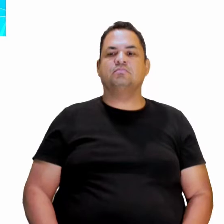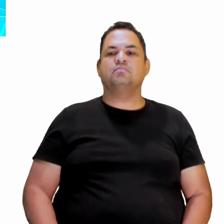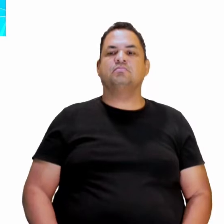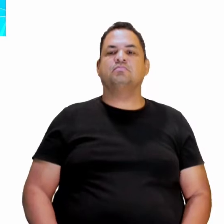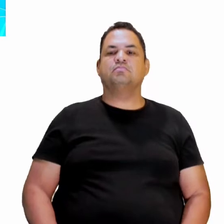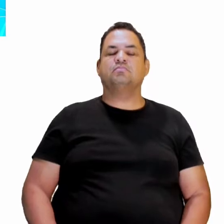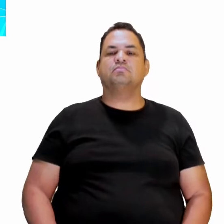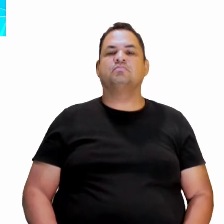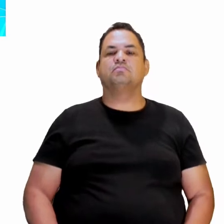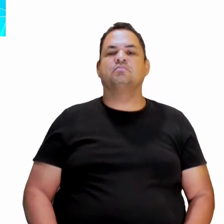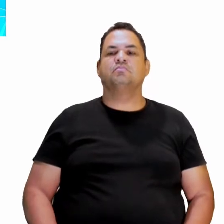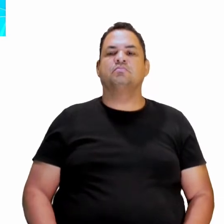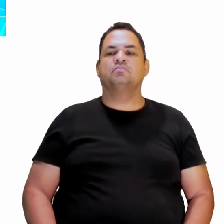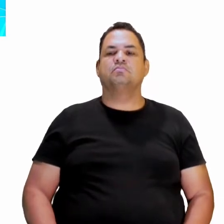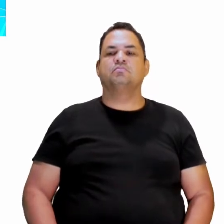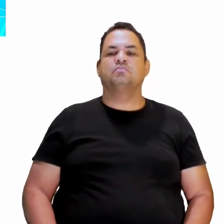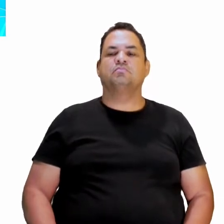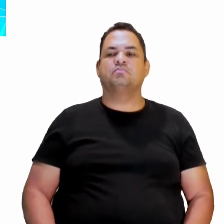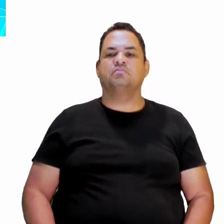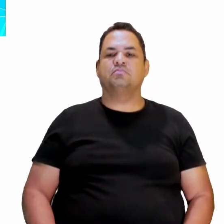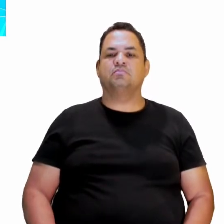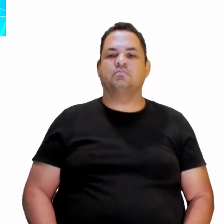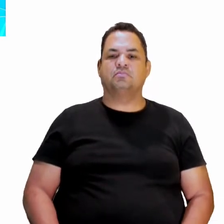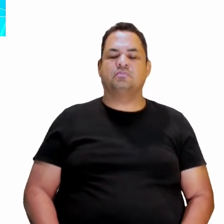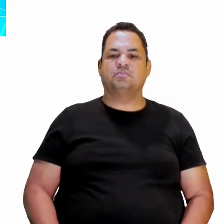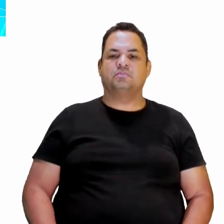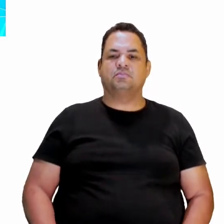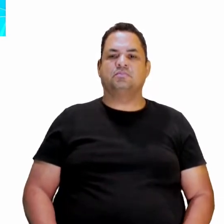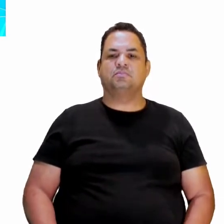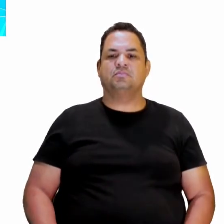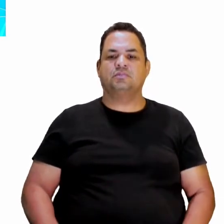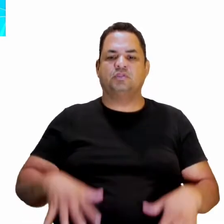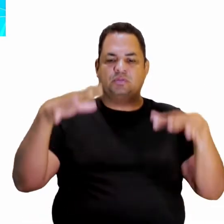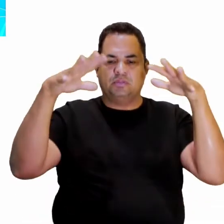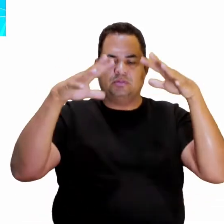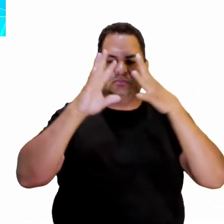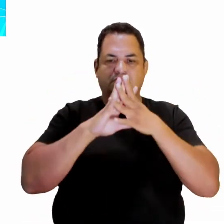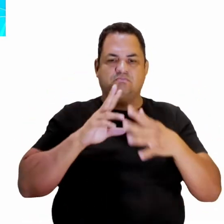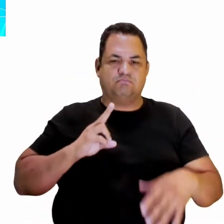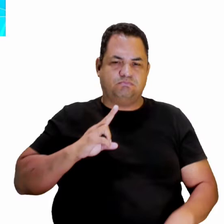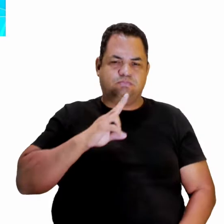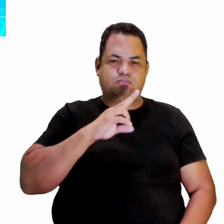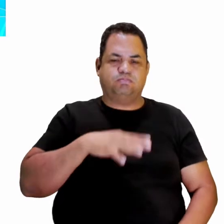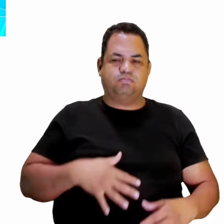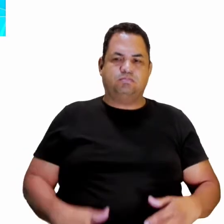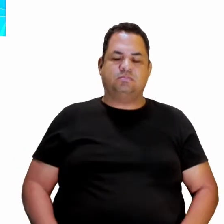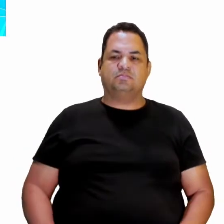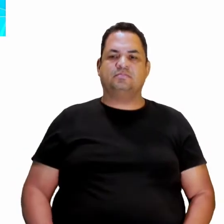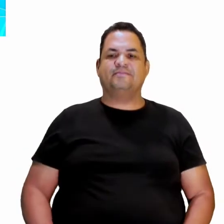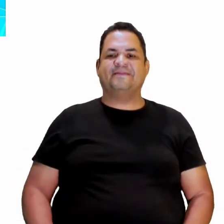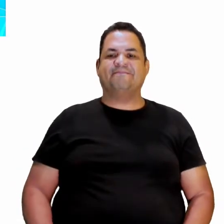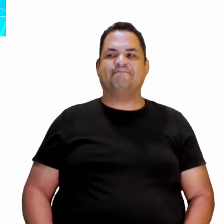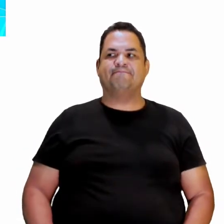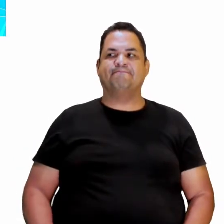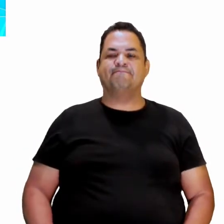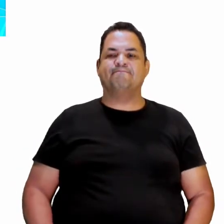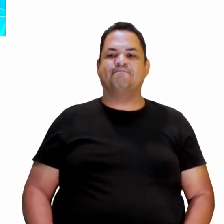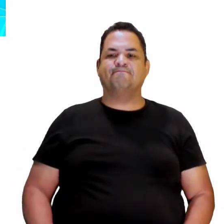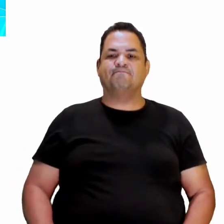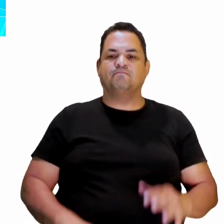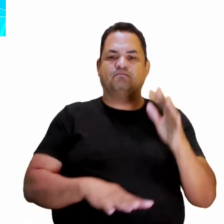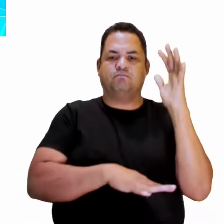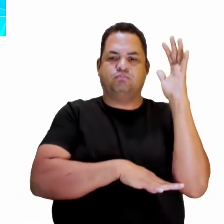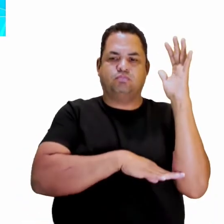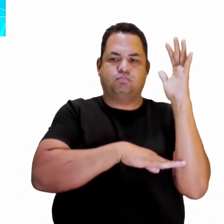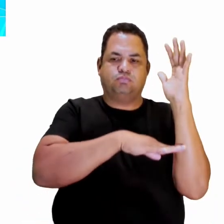é pesado, rainfall é a chuva, né? A chuva bem pesada, e o flood é a